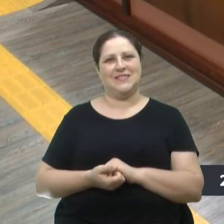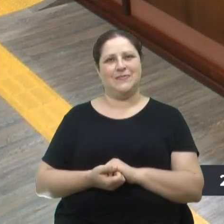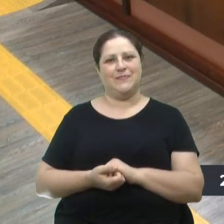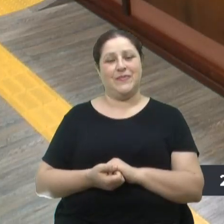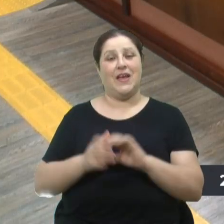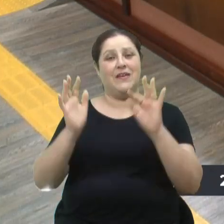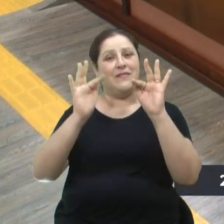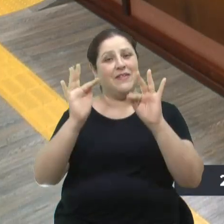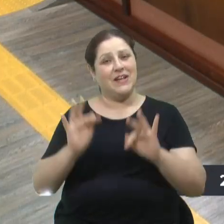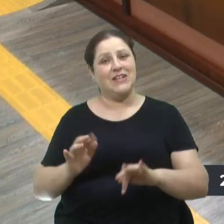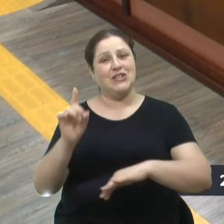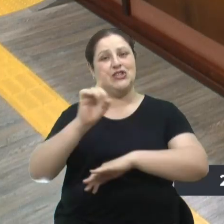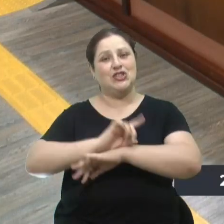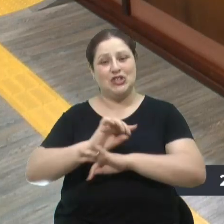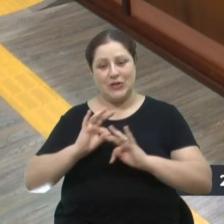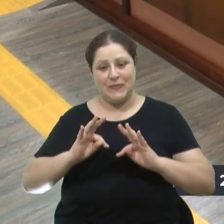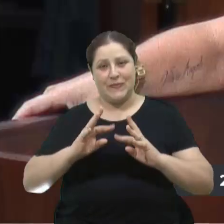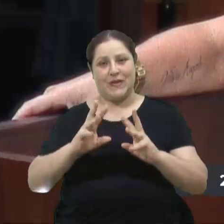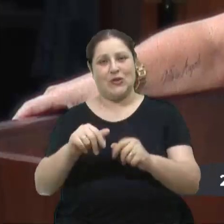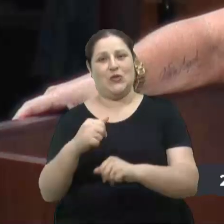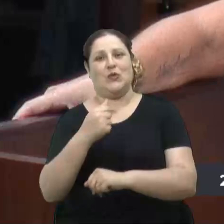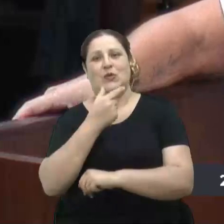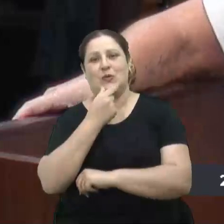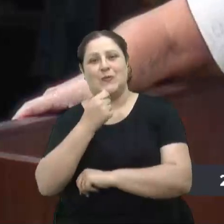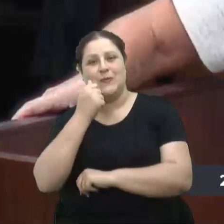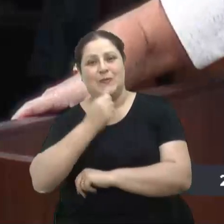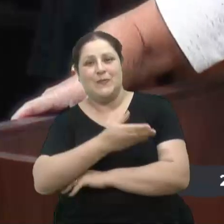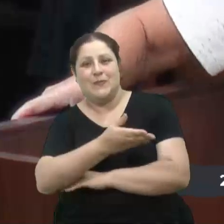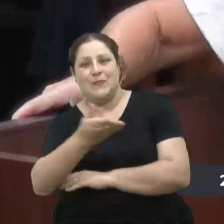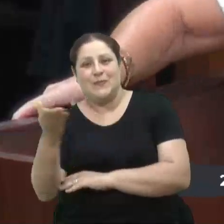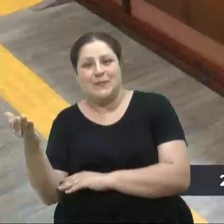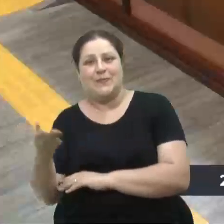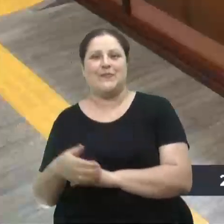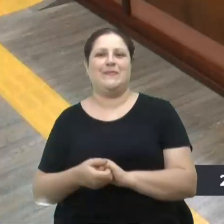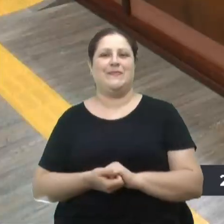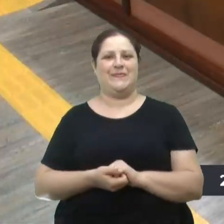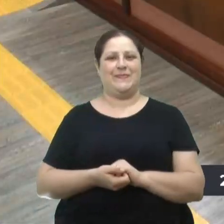feliz dias para todas nós e todos nós também. Obrigado, Rose.